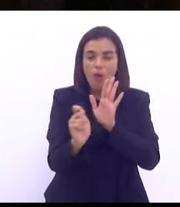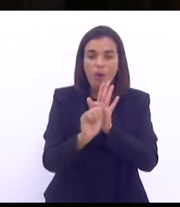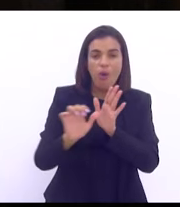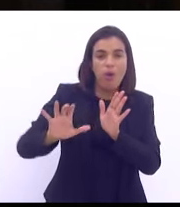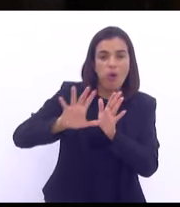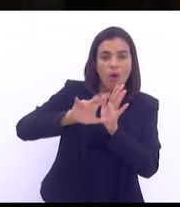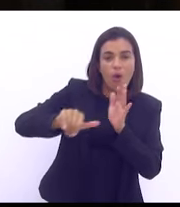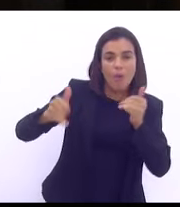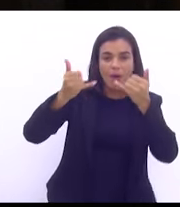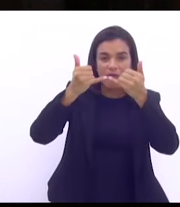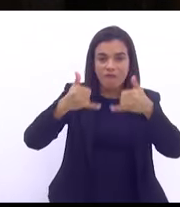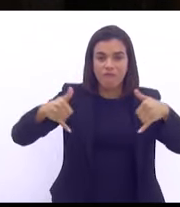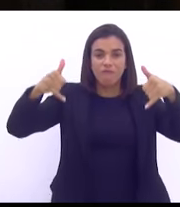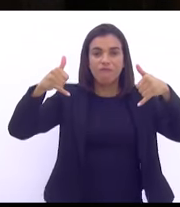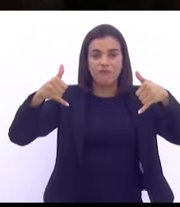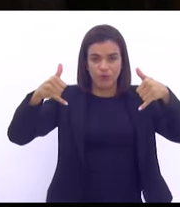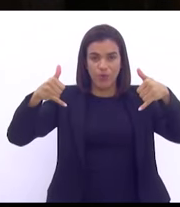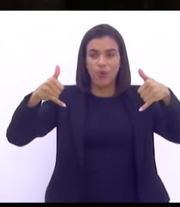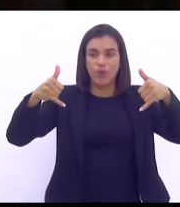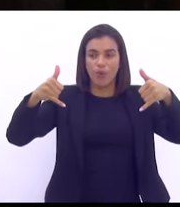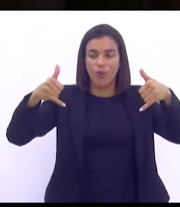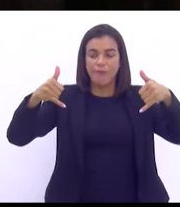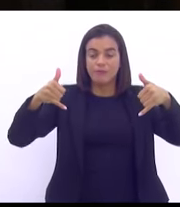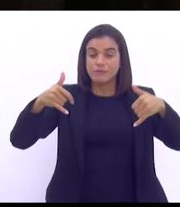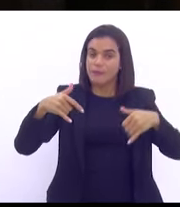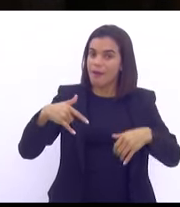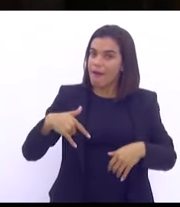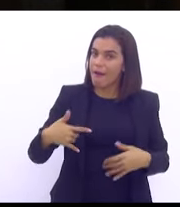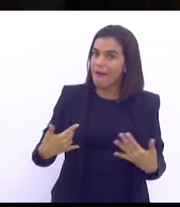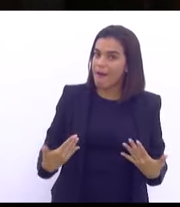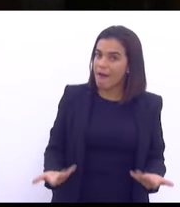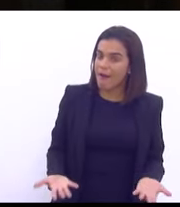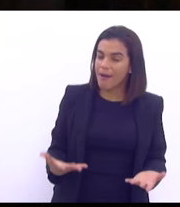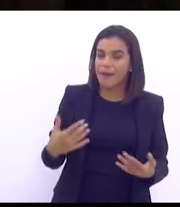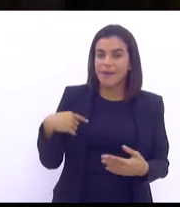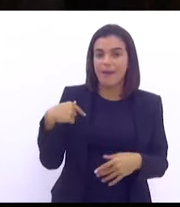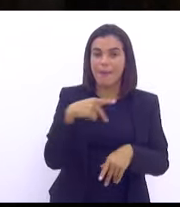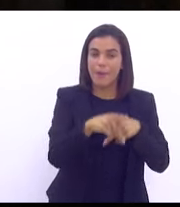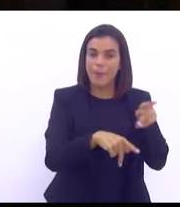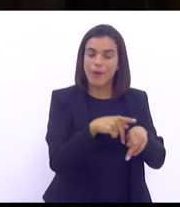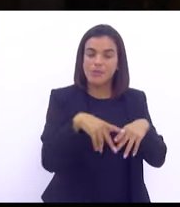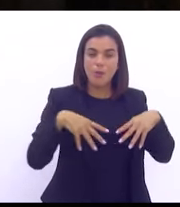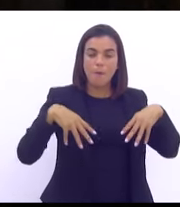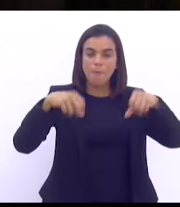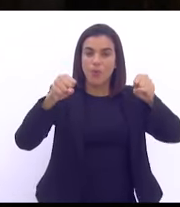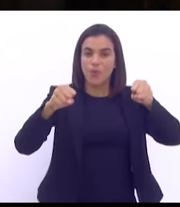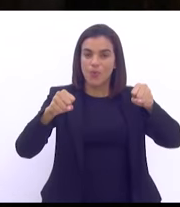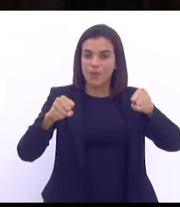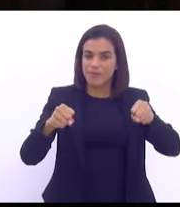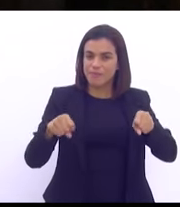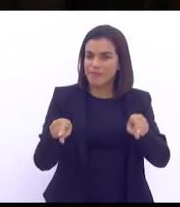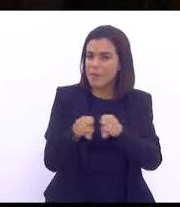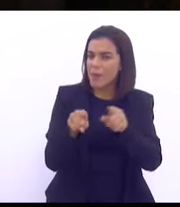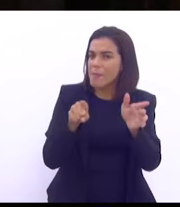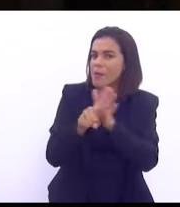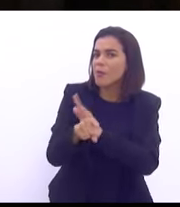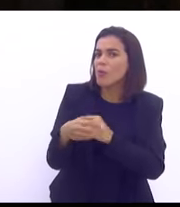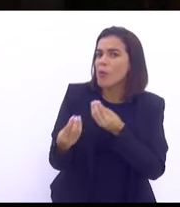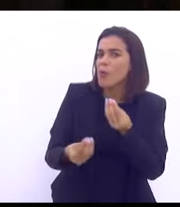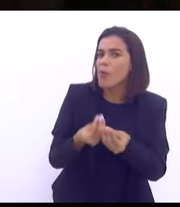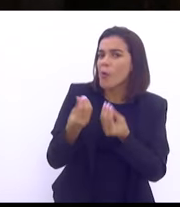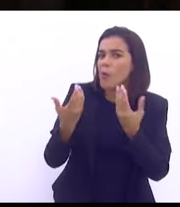a fiação, o cidadão fica sem energia. E eu indago, como